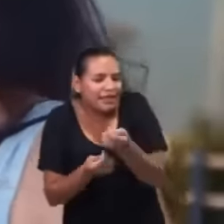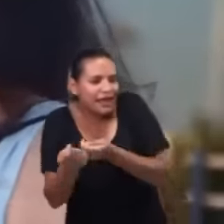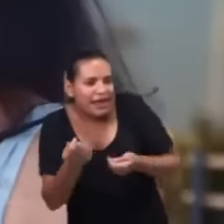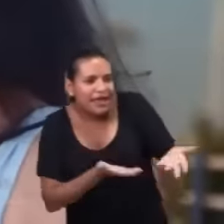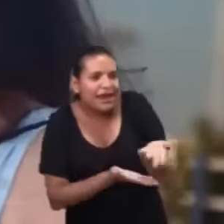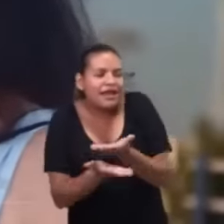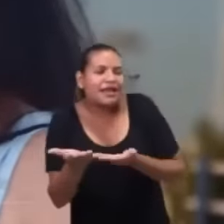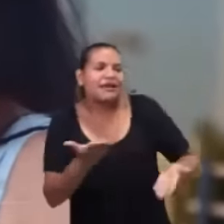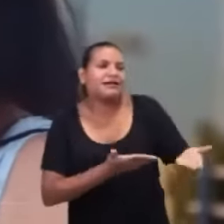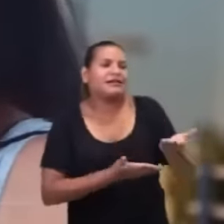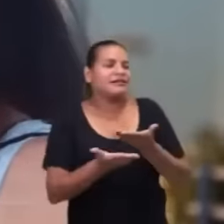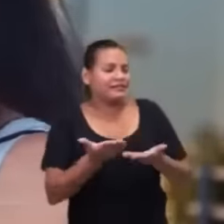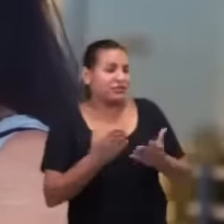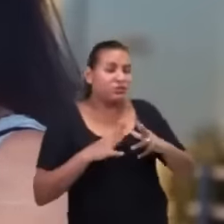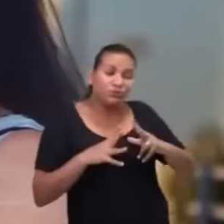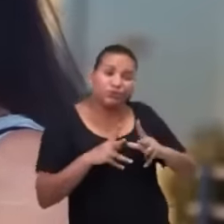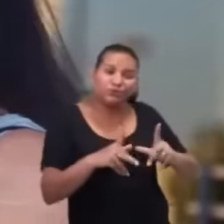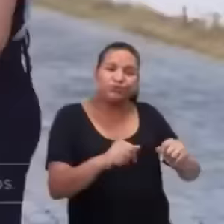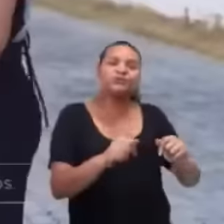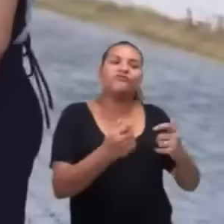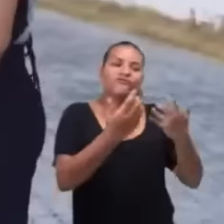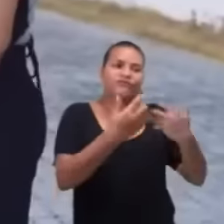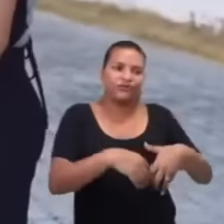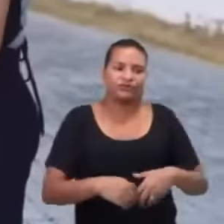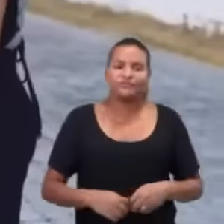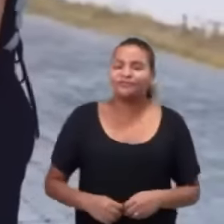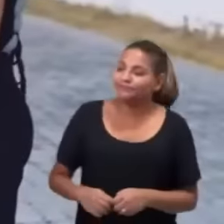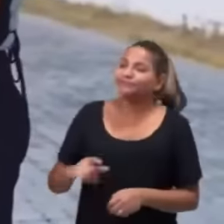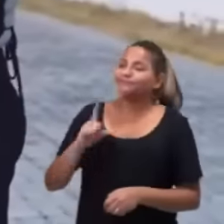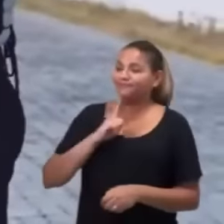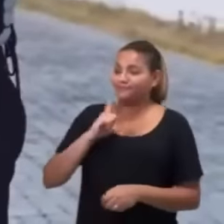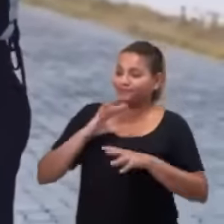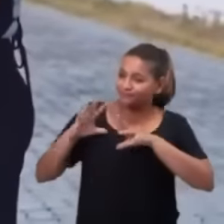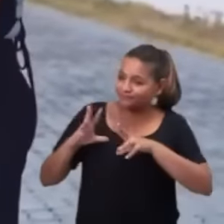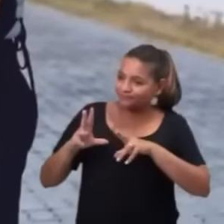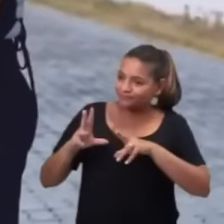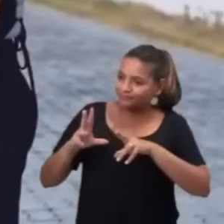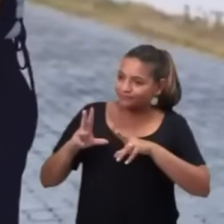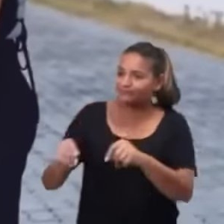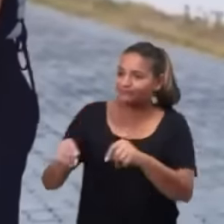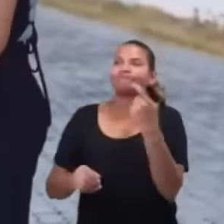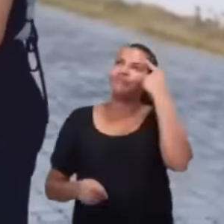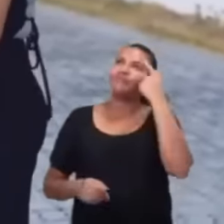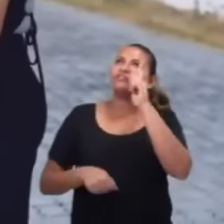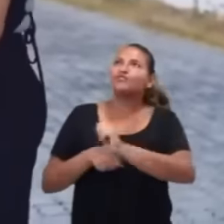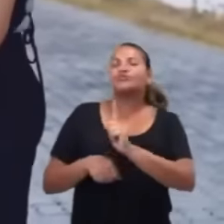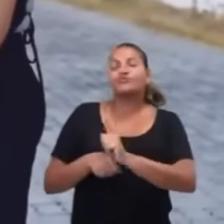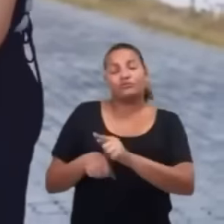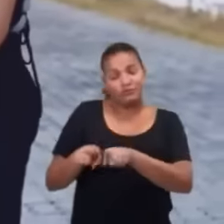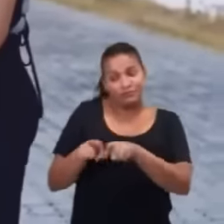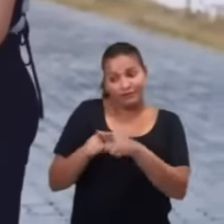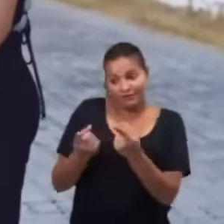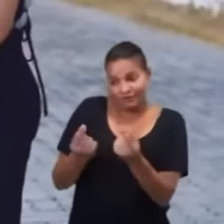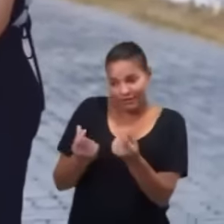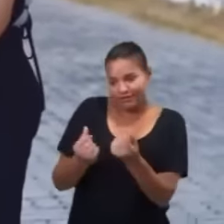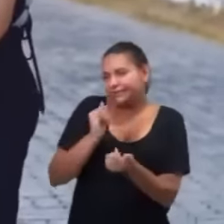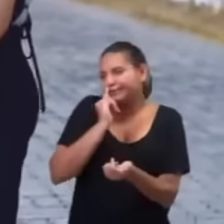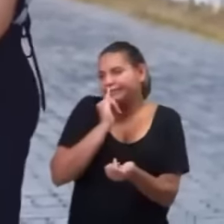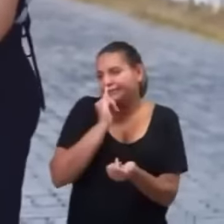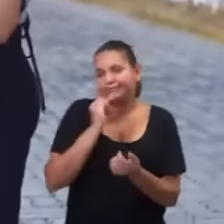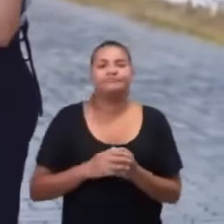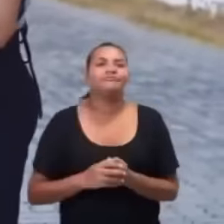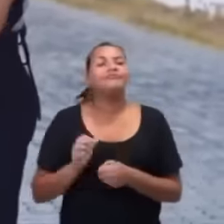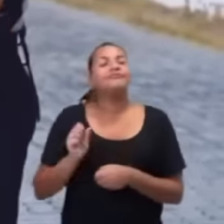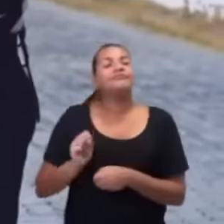fazem é em prol do pedagógico da escola, principalmente o financeiro. Ele pensa no financeiro. Vamos supor que ele se reúna